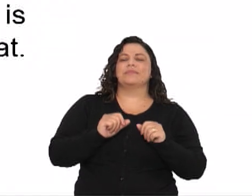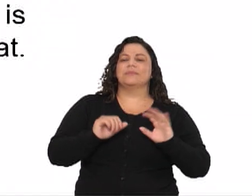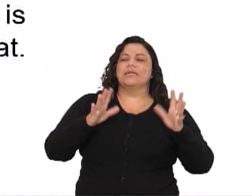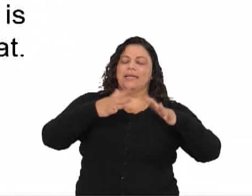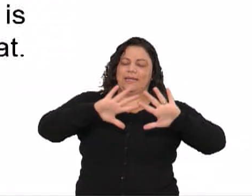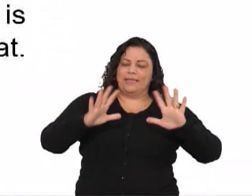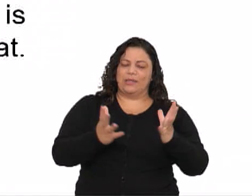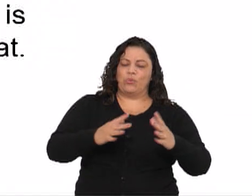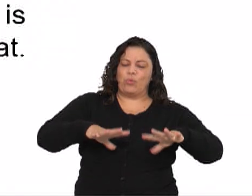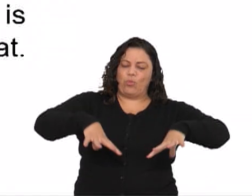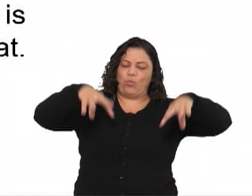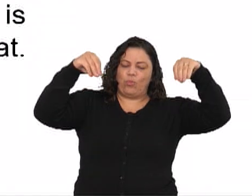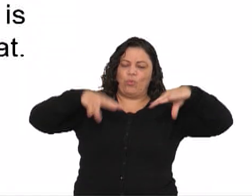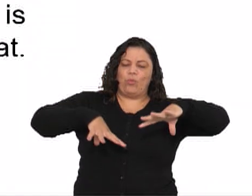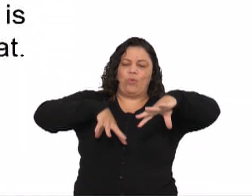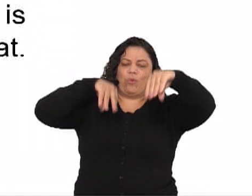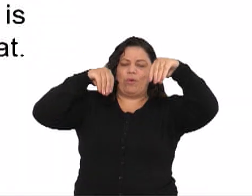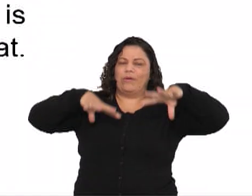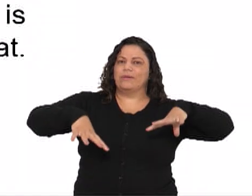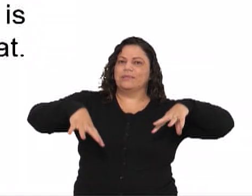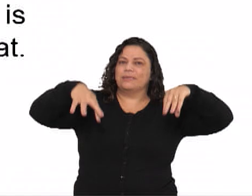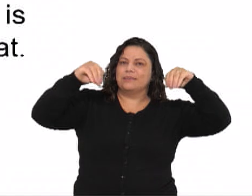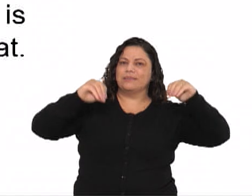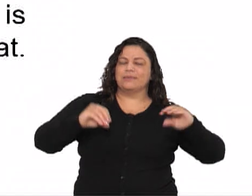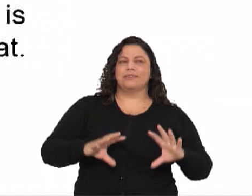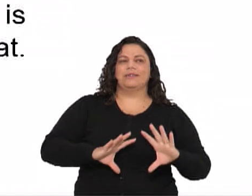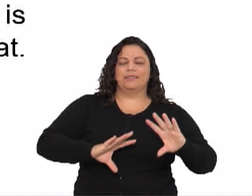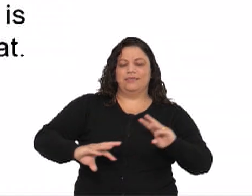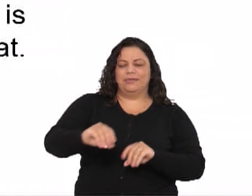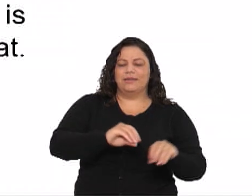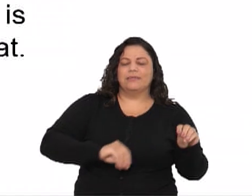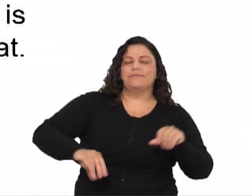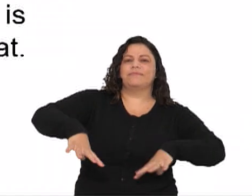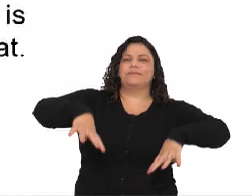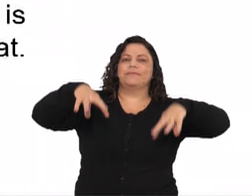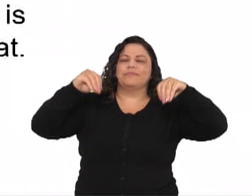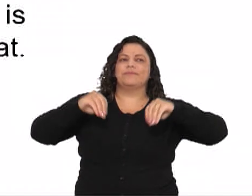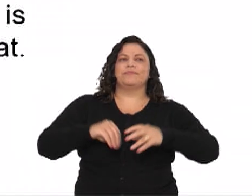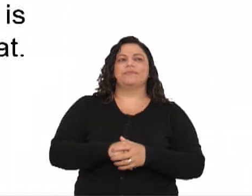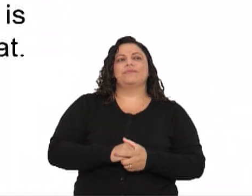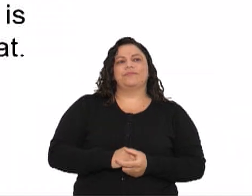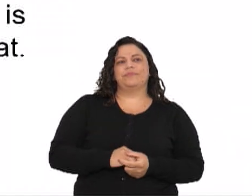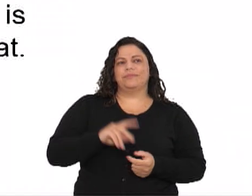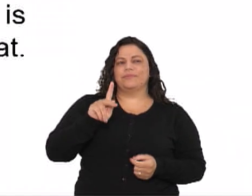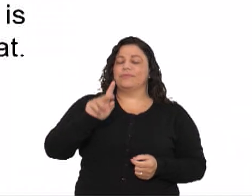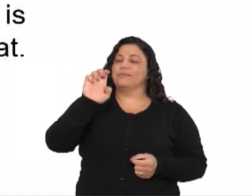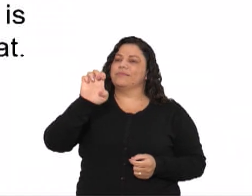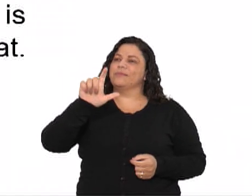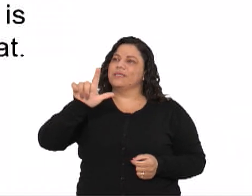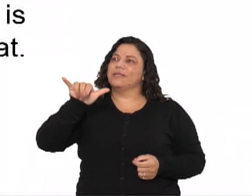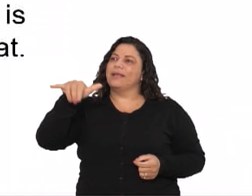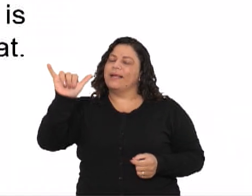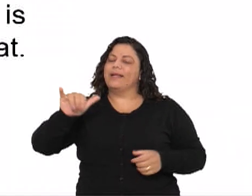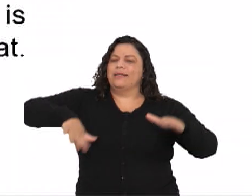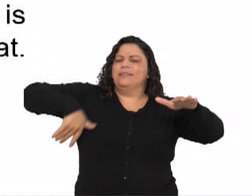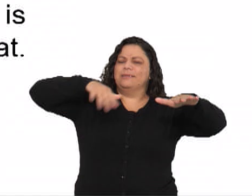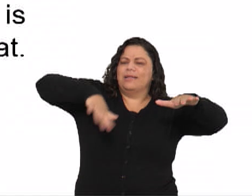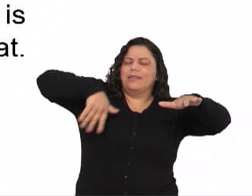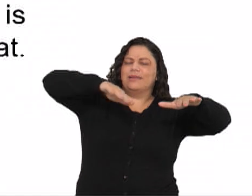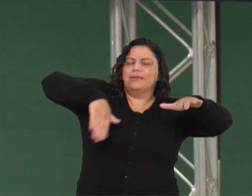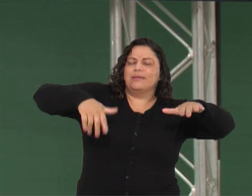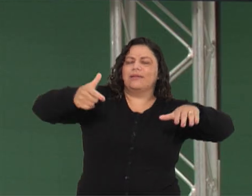is hot. The Greens are at the beach. Mr. Green is under a beach umbrella, reading a newspaper. Então,